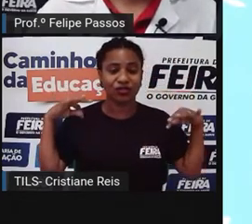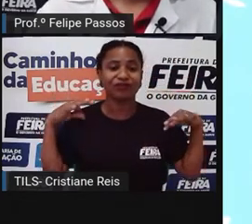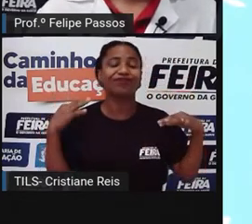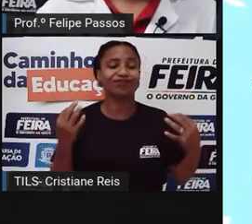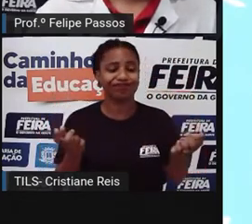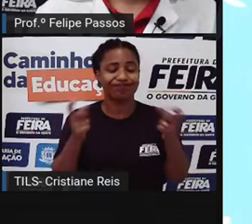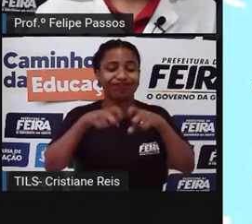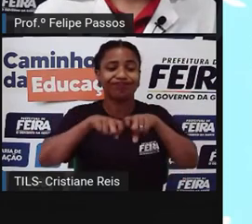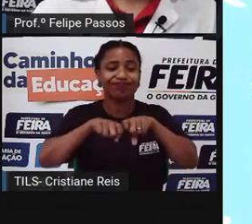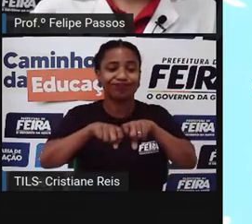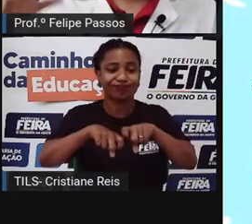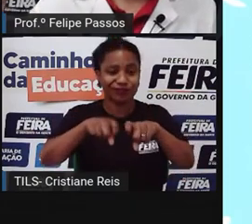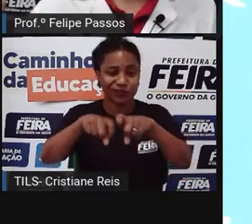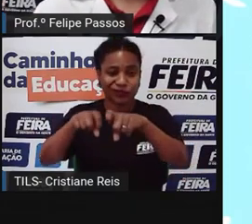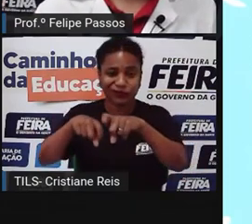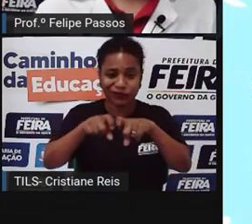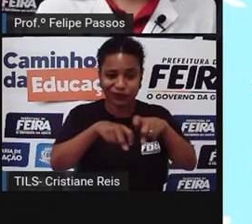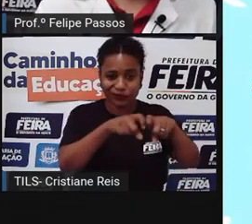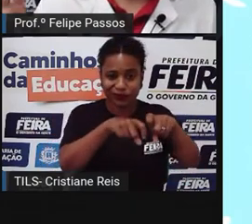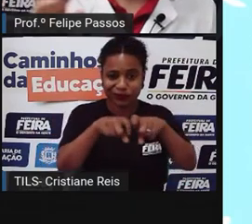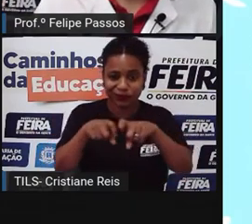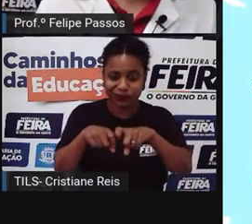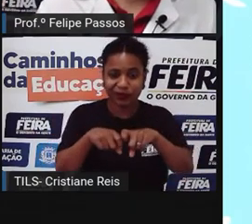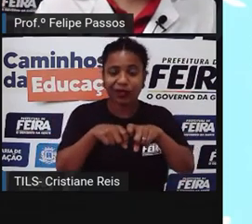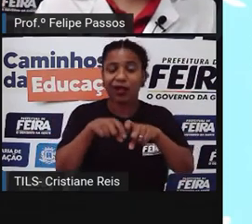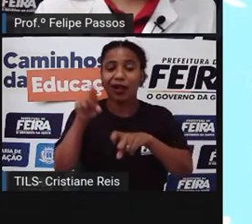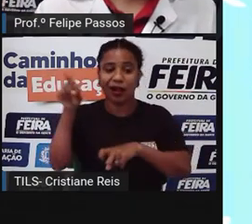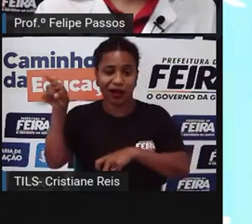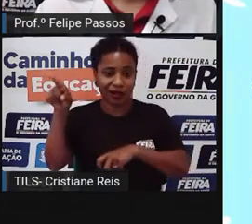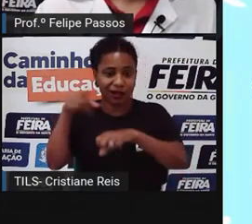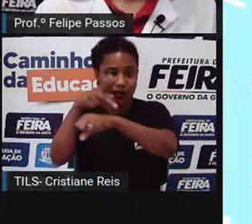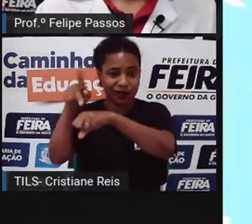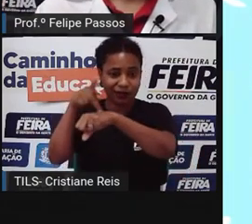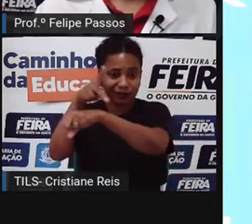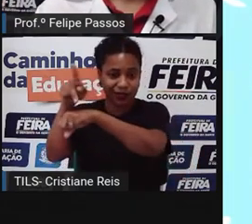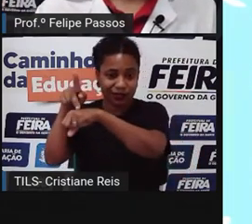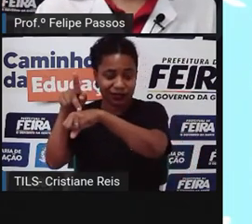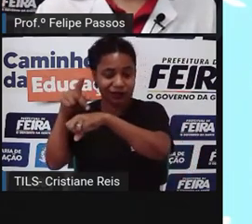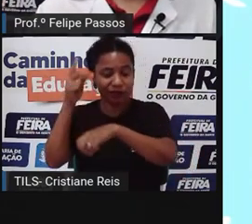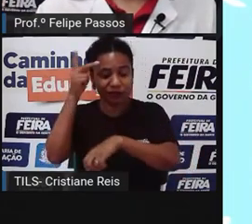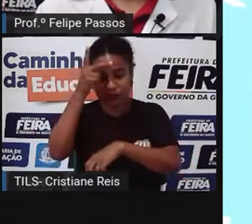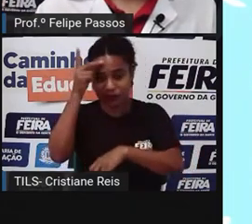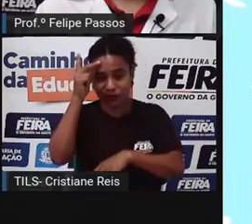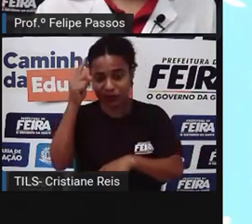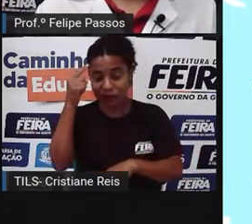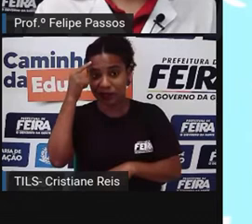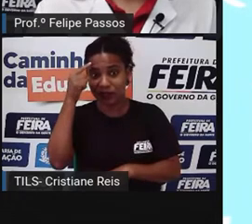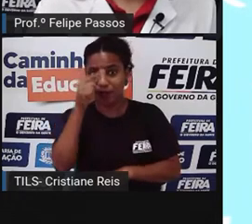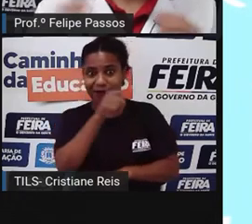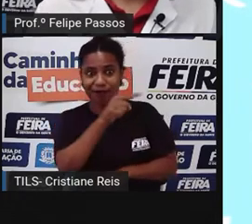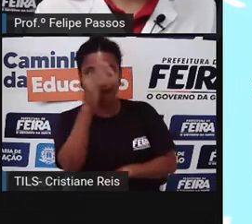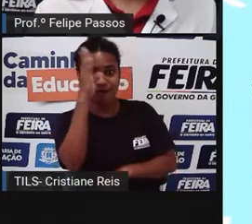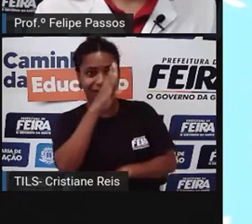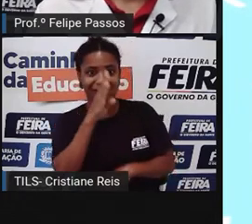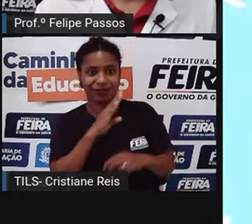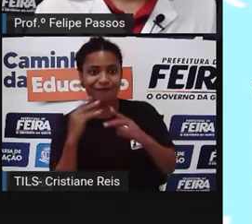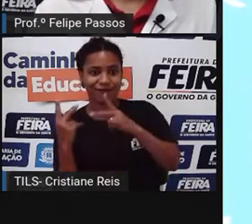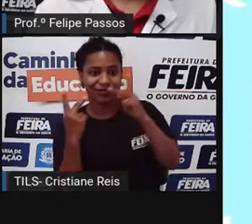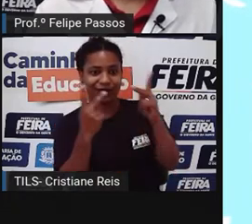fora, as pessoas de outros países, elas enxergam no Brasil um local onde as pessoas